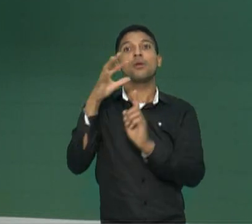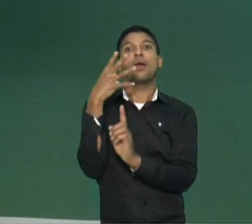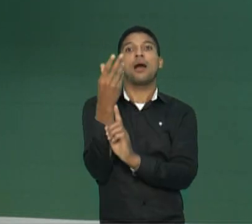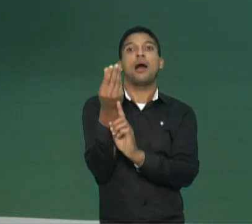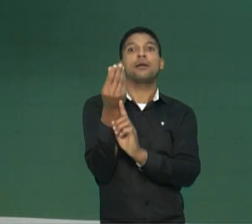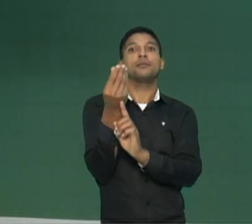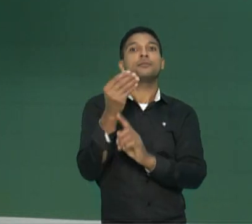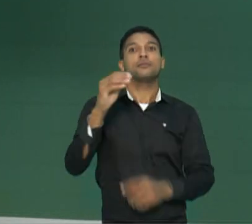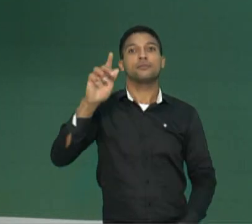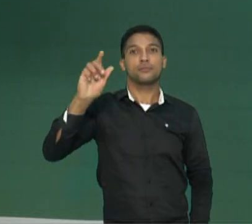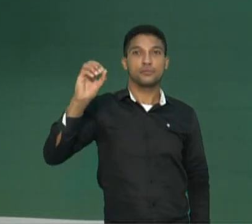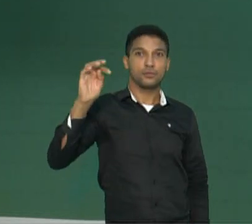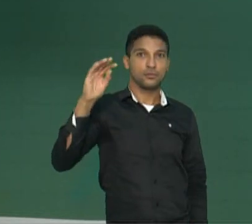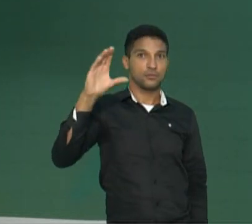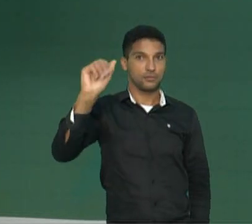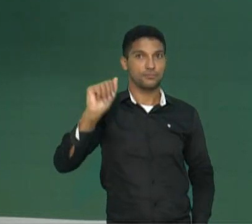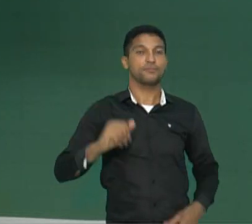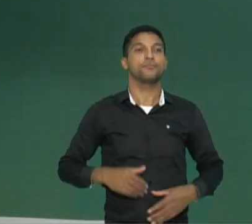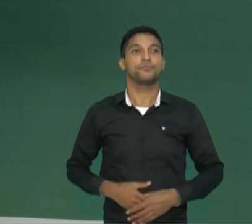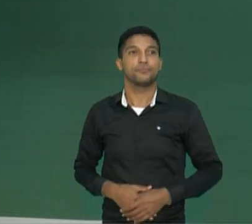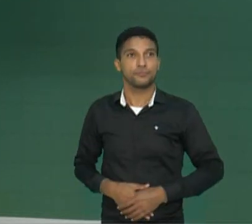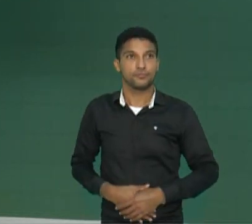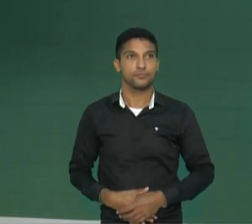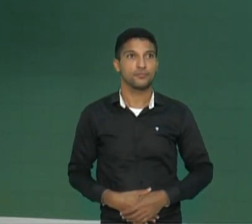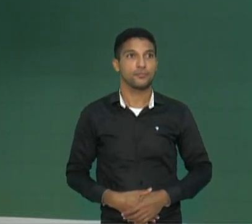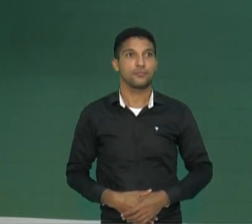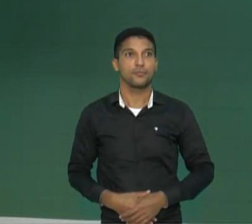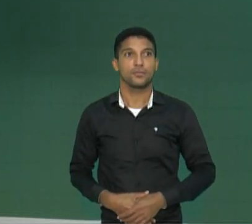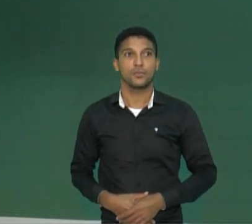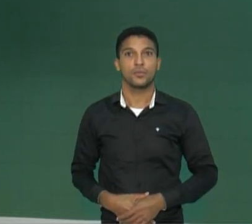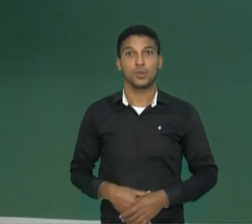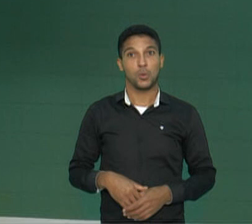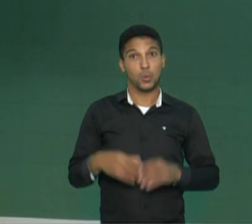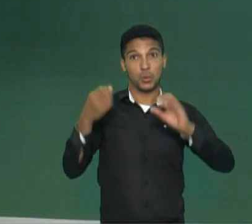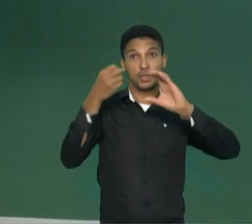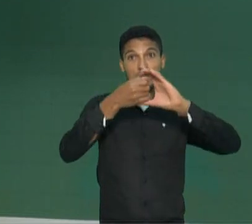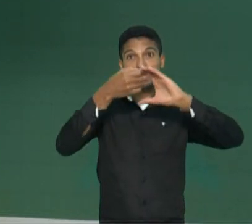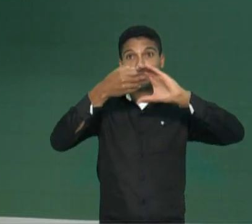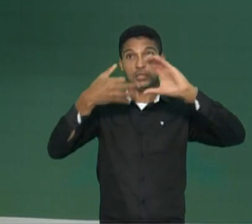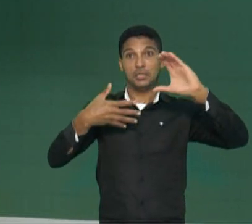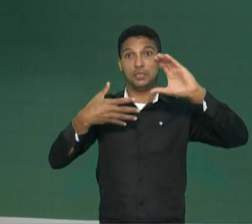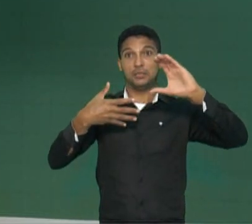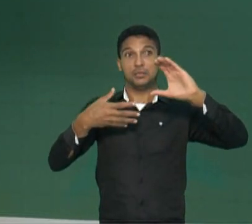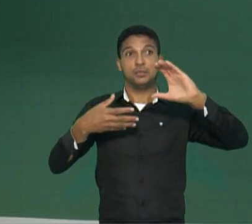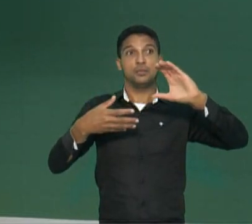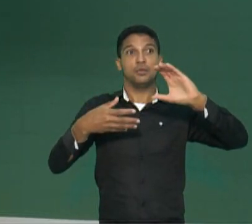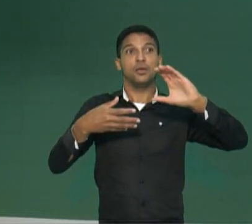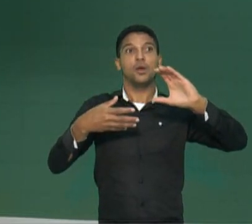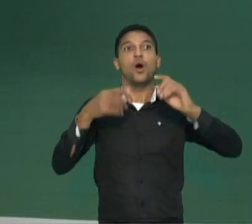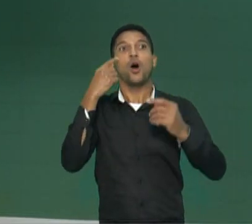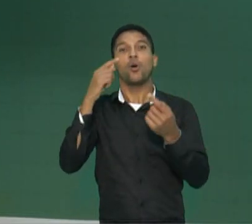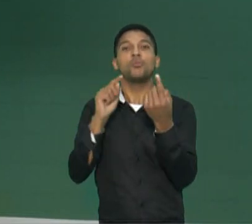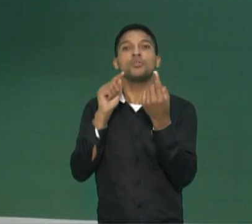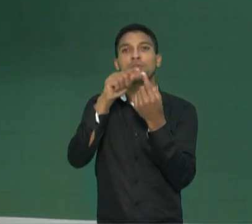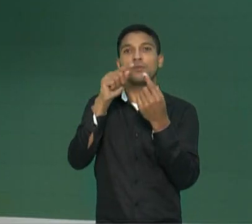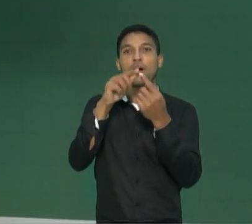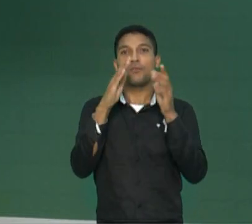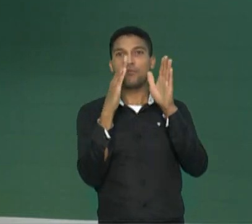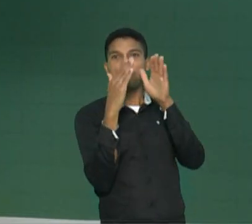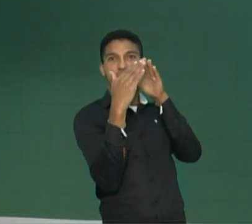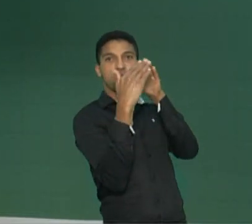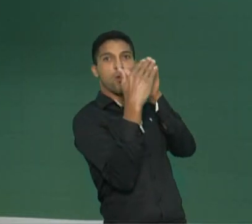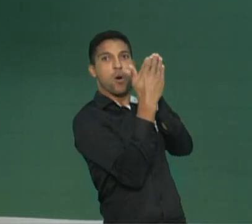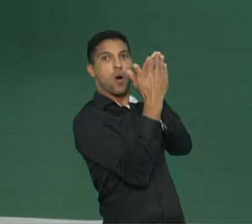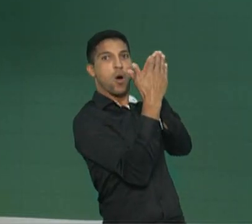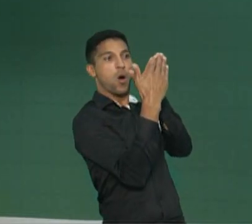latina, que a gente estudou na aula passada também, né? É uma característica que vai se manter, né? Mas o objetivo maior é essa verticalidade e essa